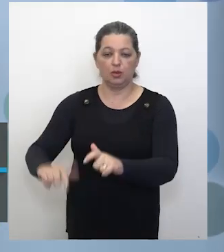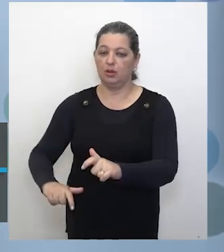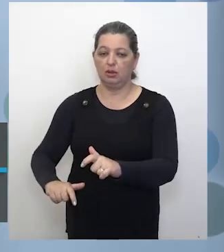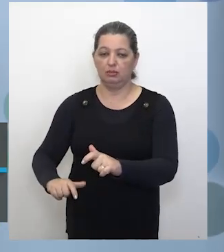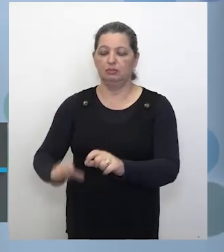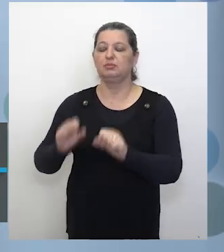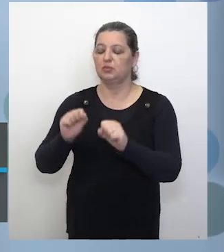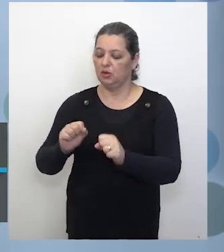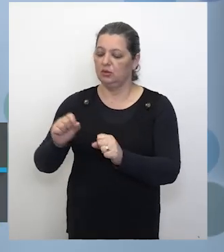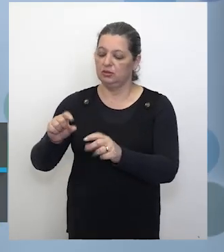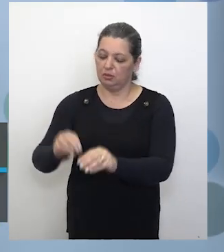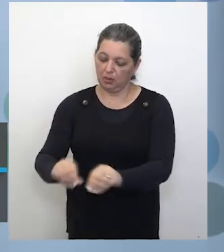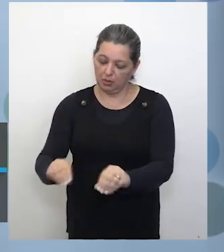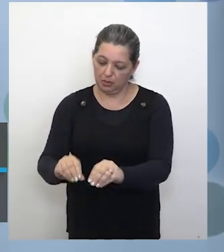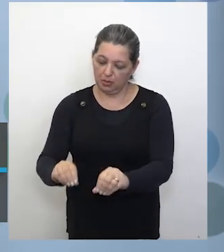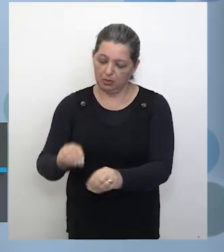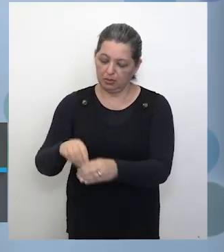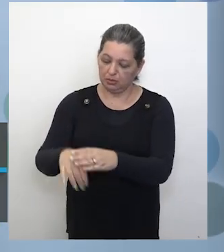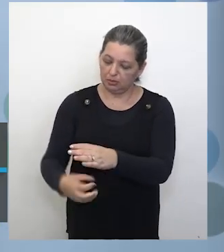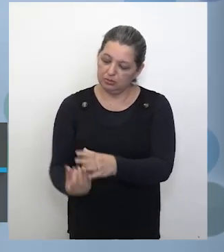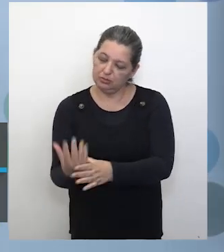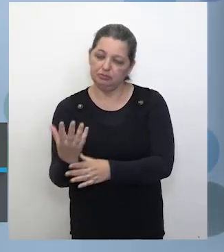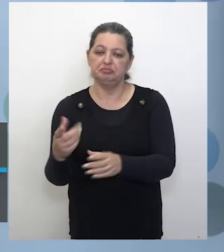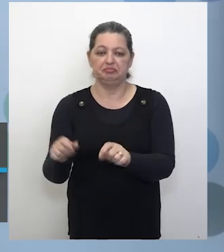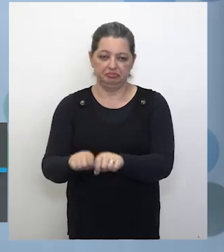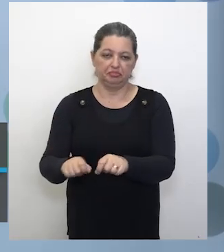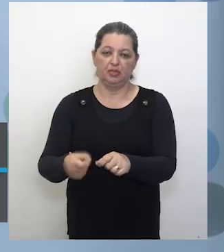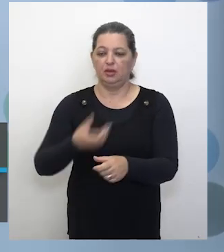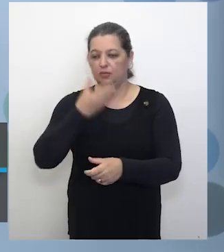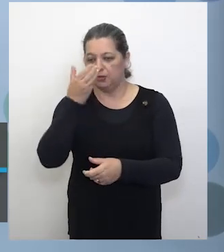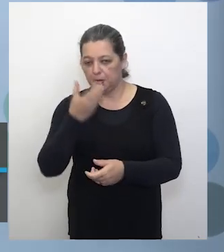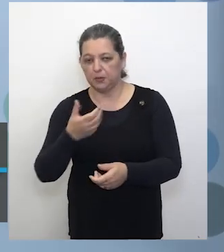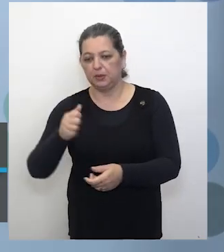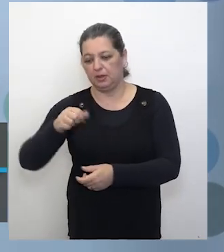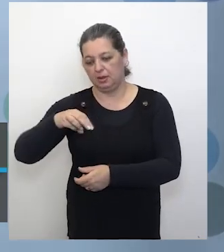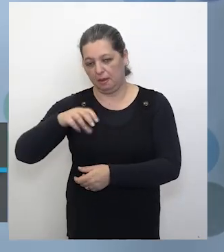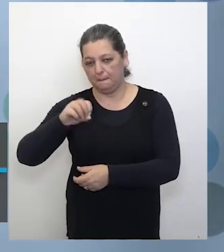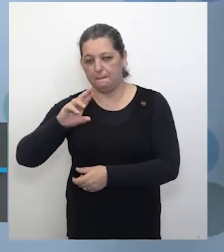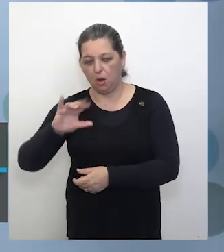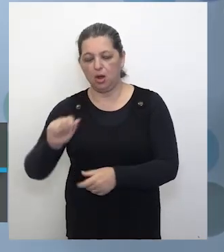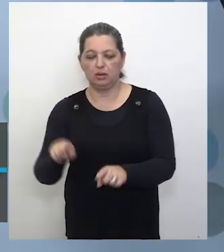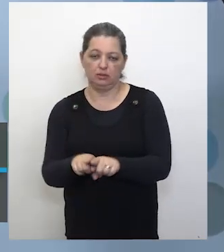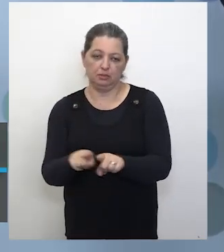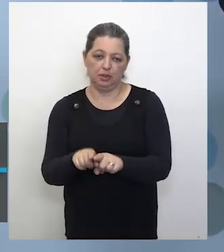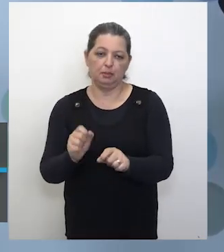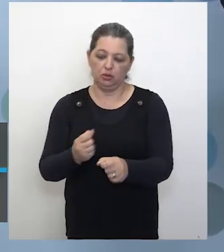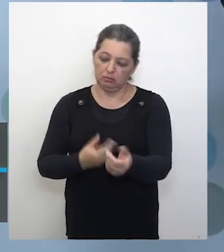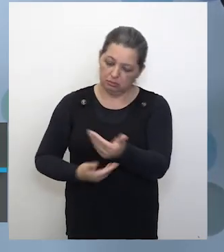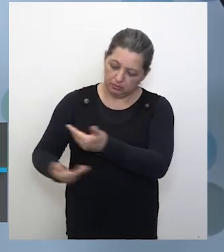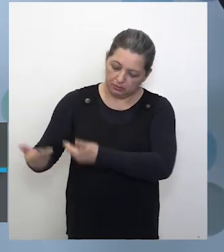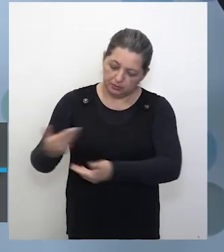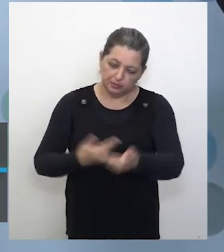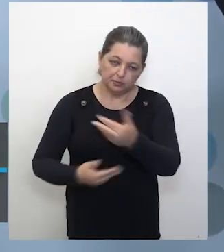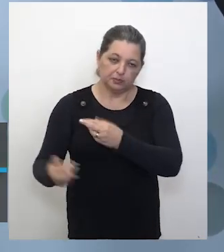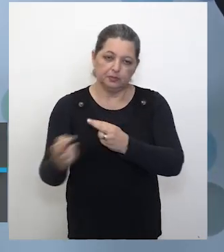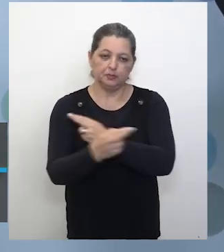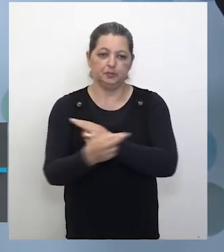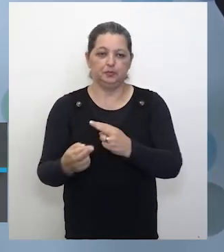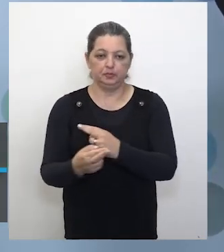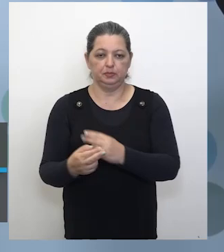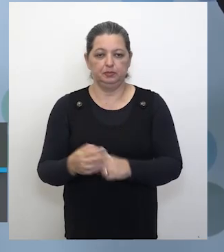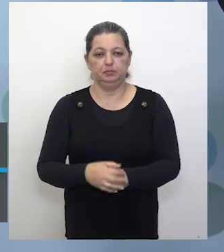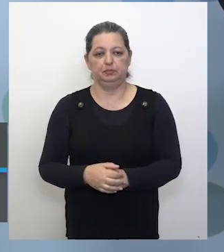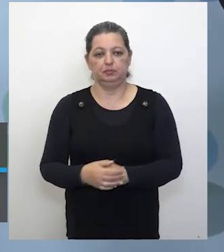pode plantar ali um pé de amora, né, e se relacionar com aquele espaço de uma maneira a construir